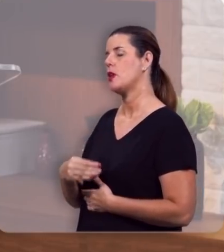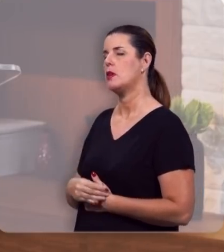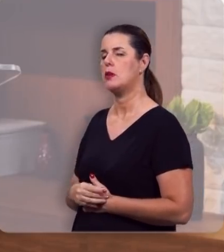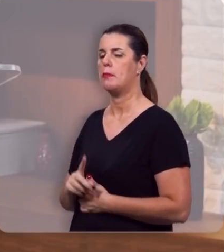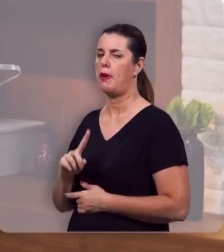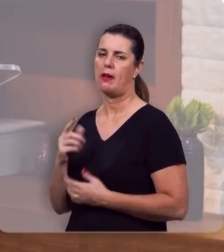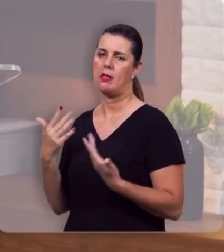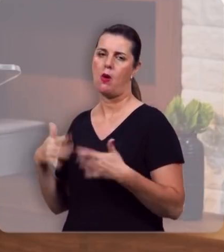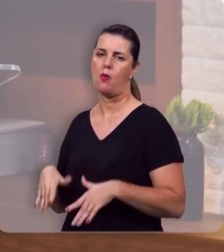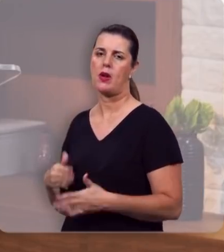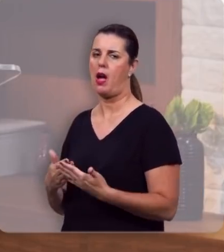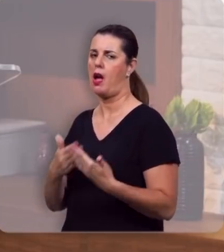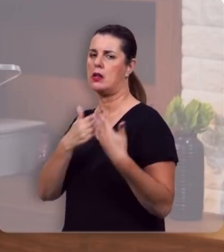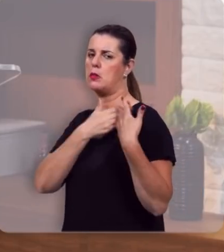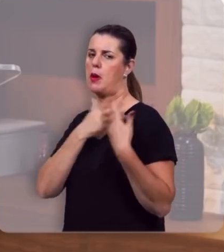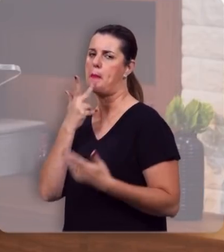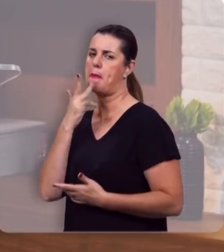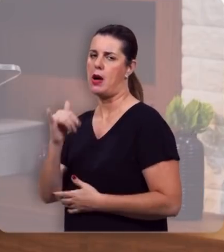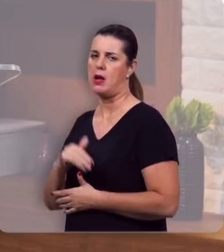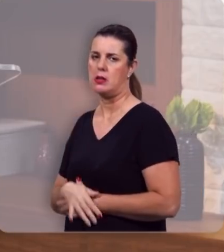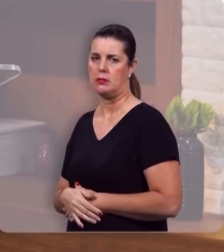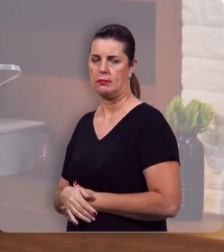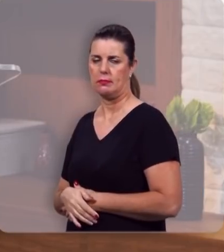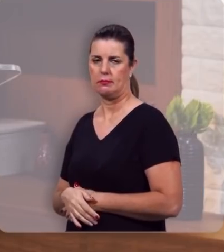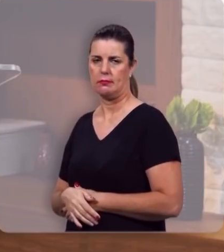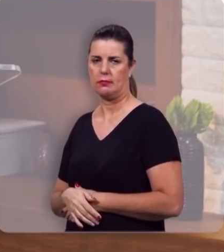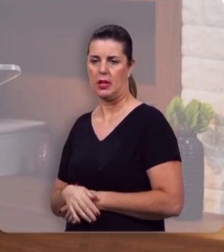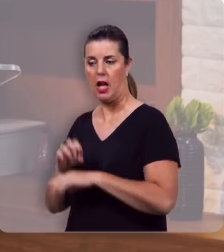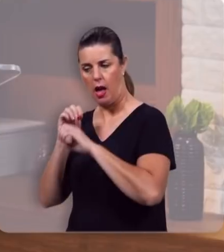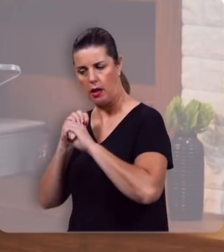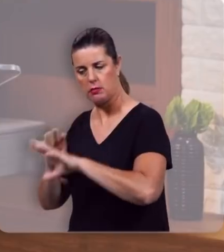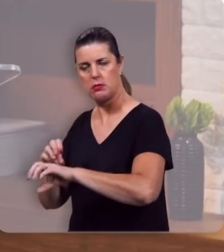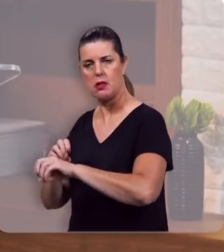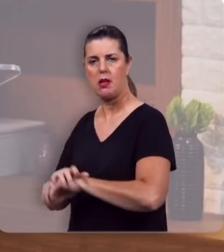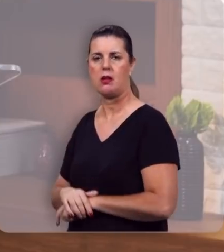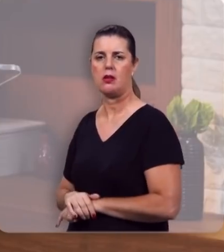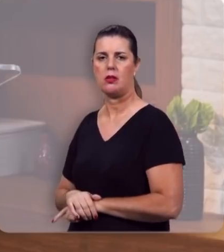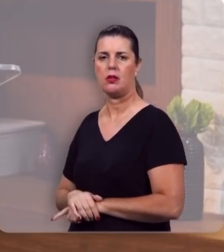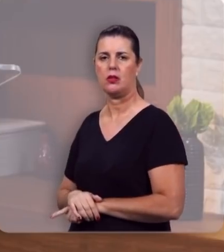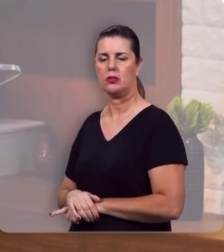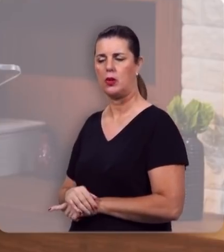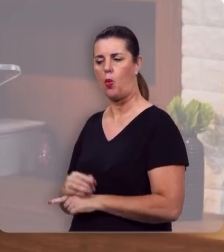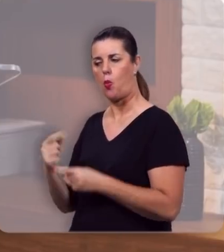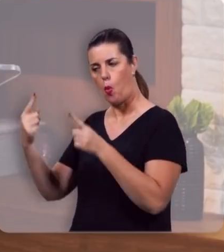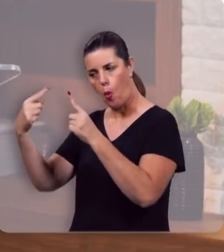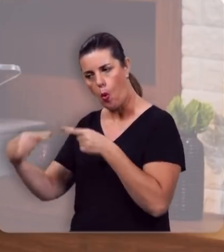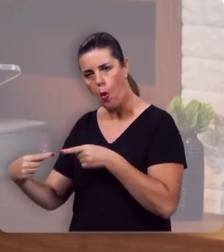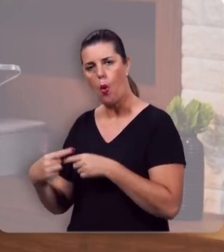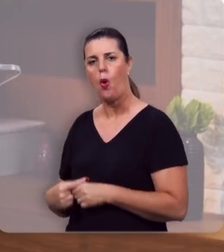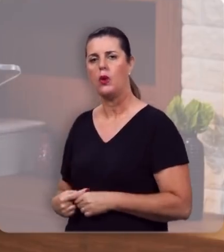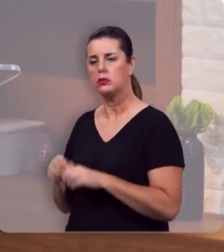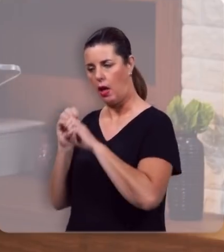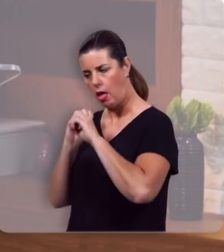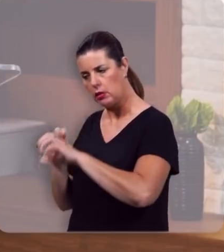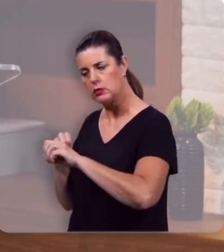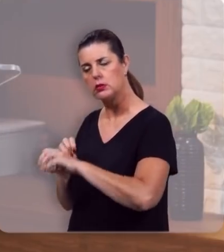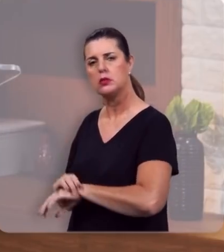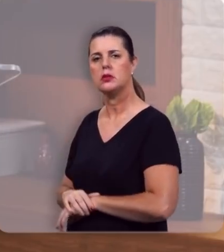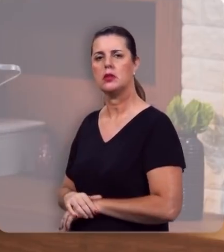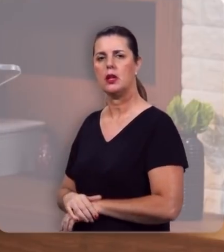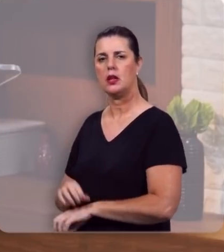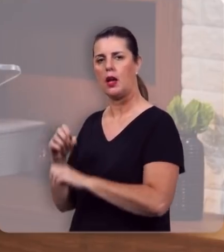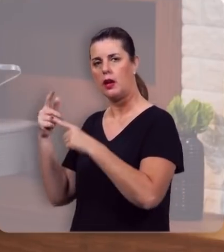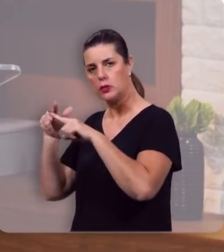mas não querem assumir o papel de pais, do ensino, do confronto, da exortação,